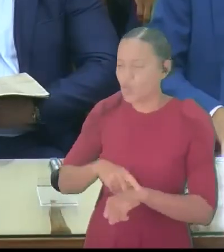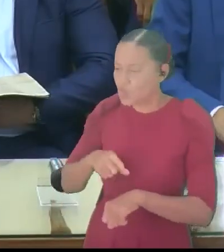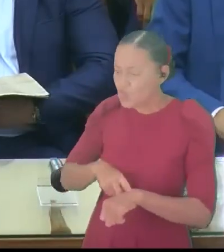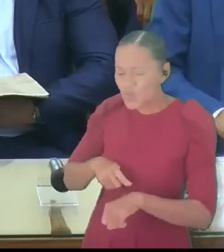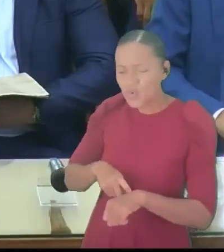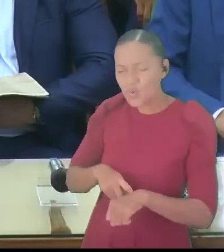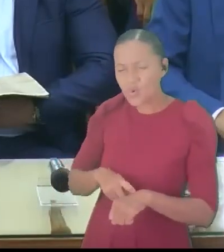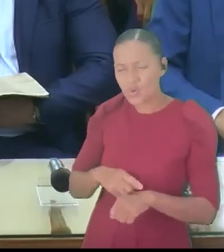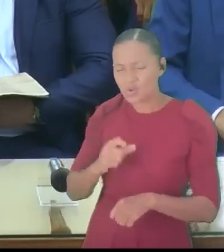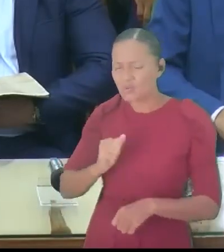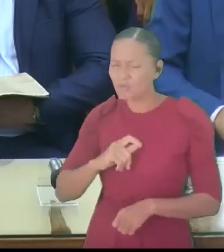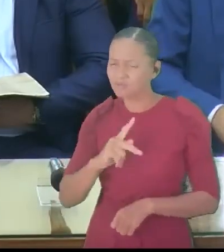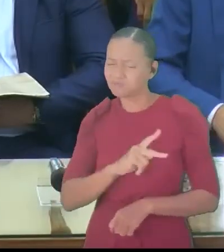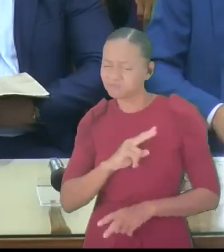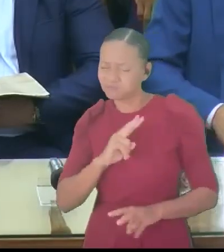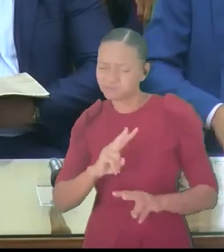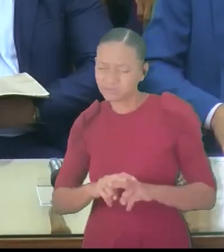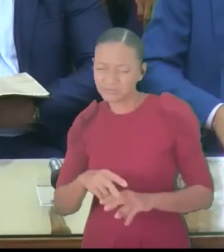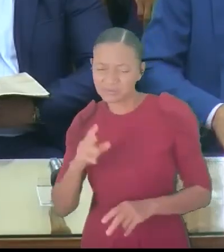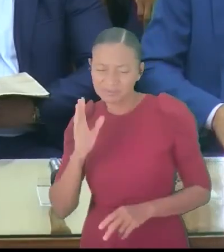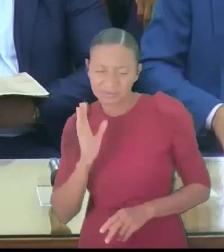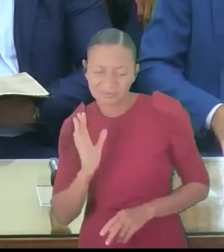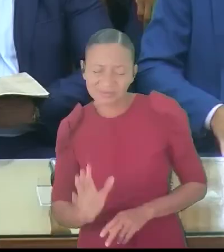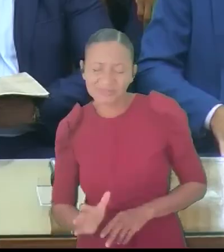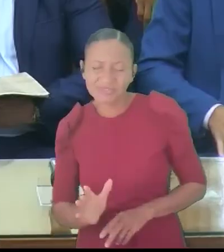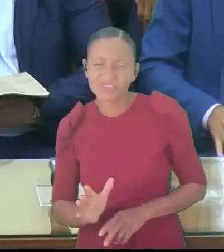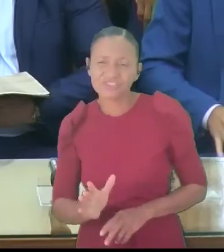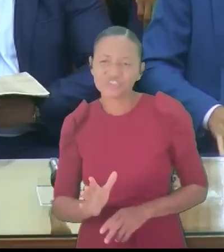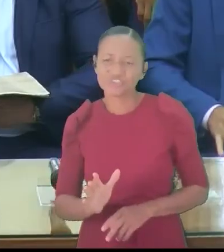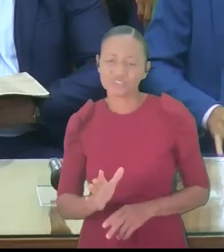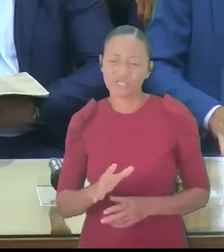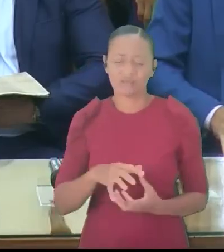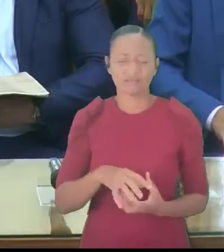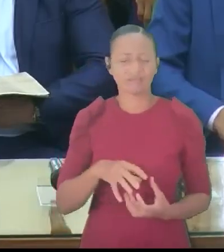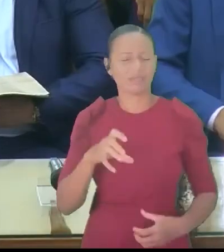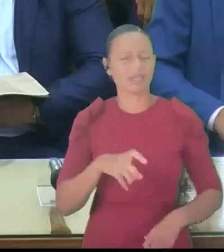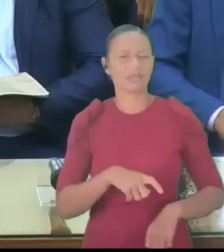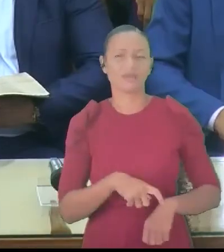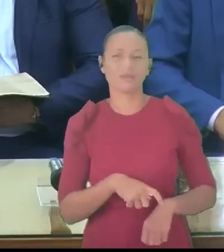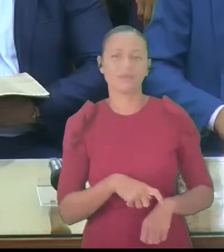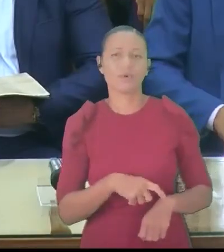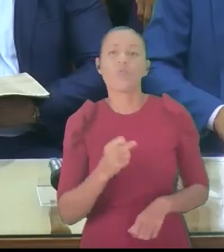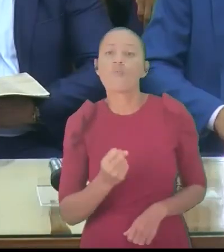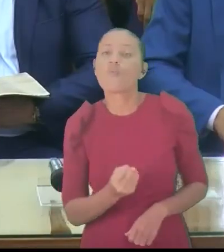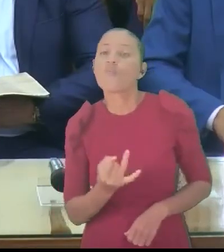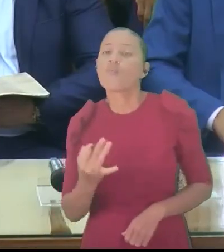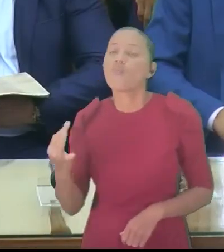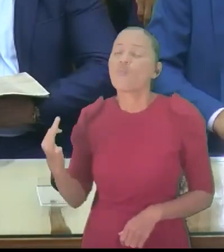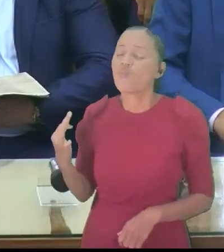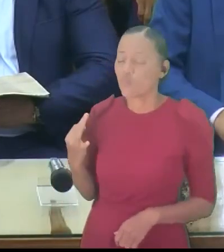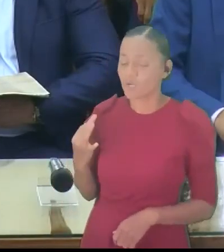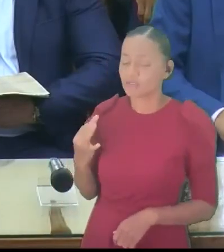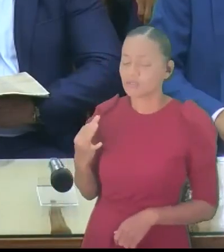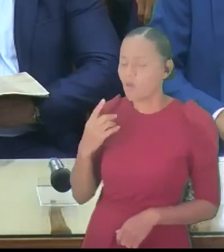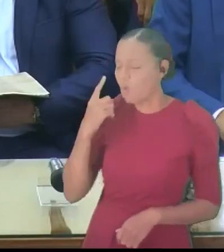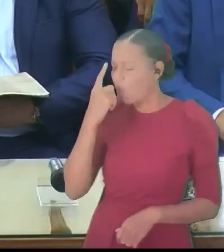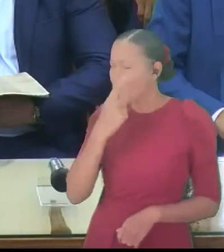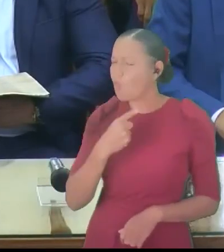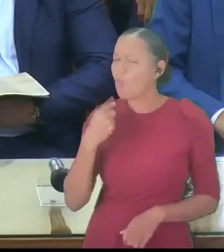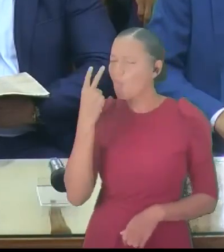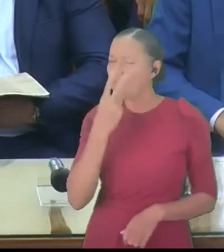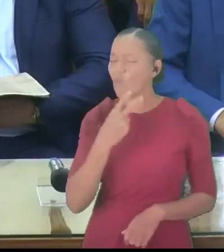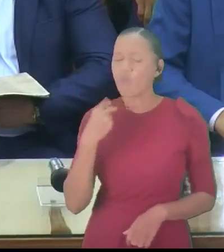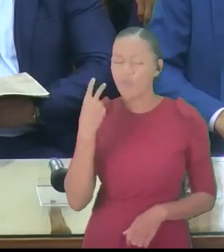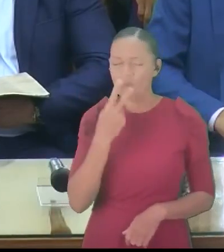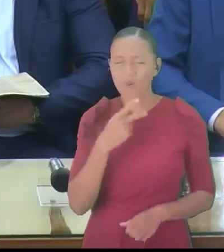presos? Era já tarde. Já na hora do sol. Quantas horas Pedro passou pregando? Mais ou